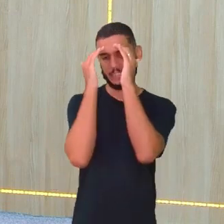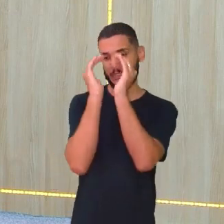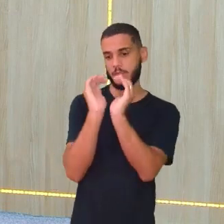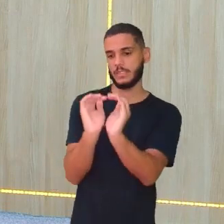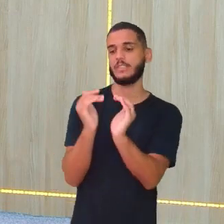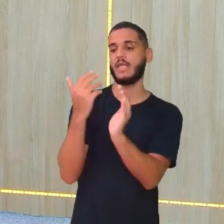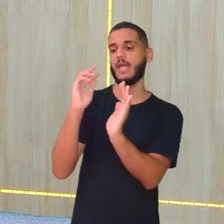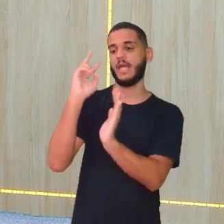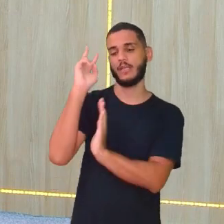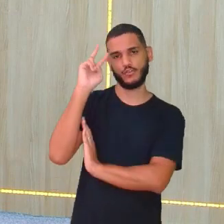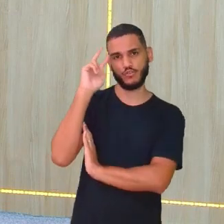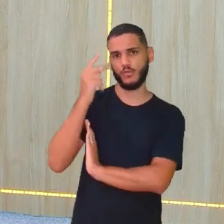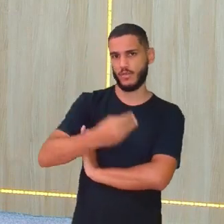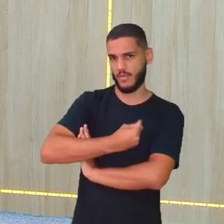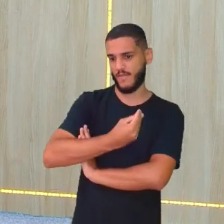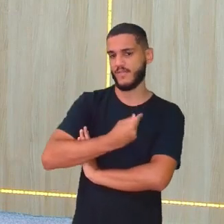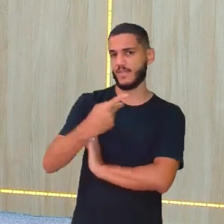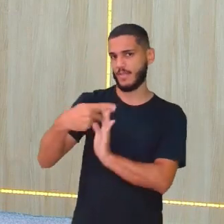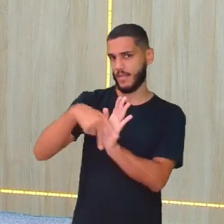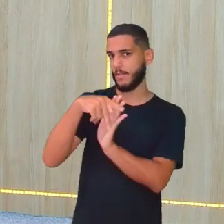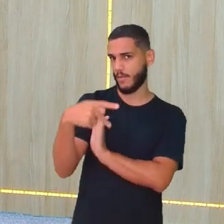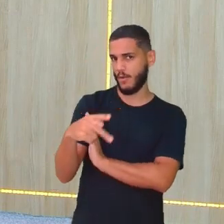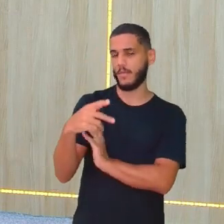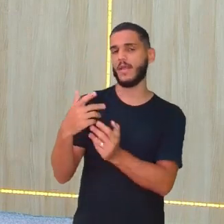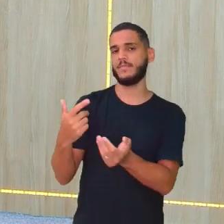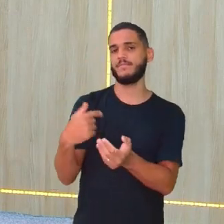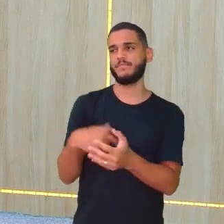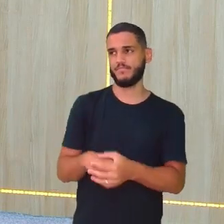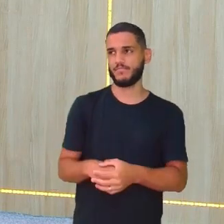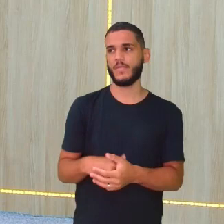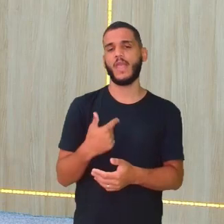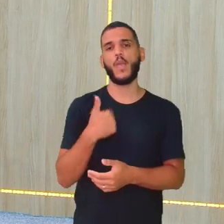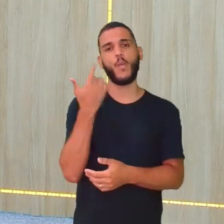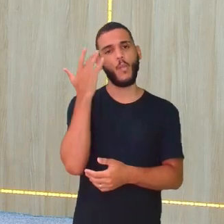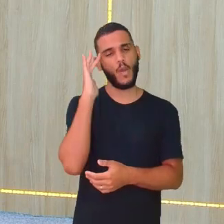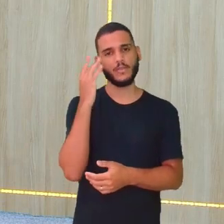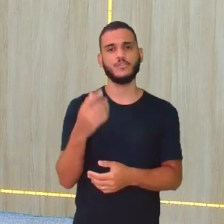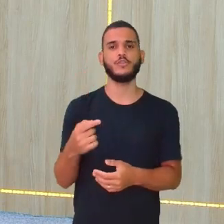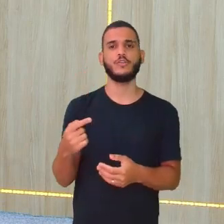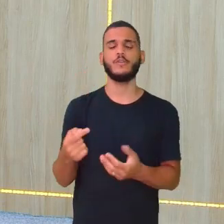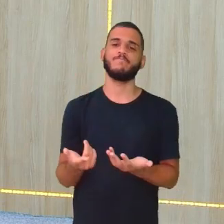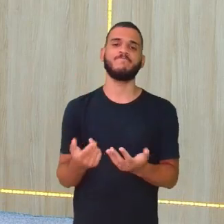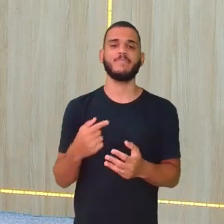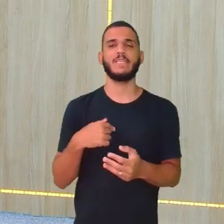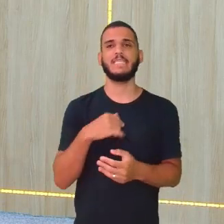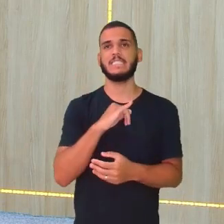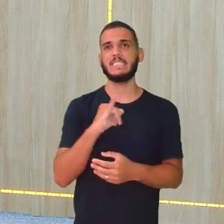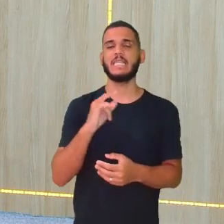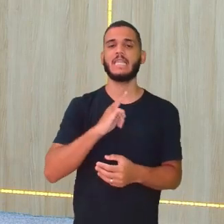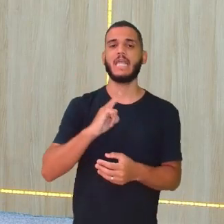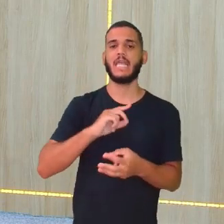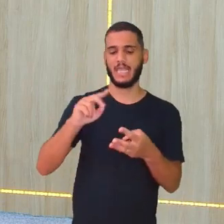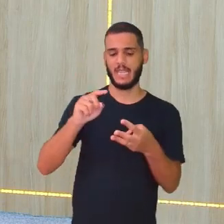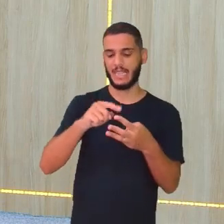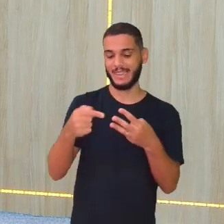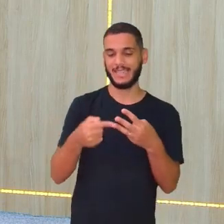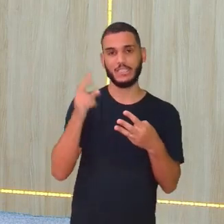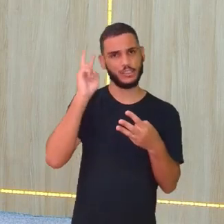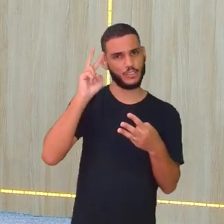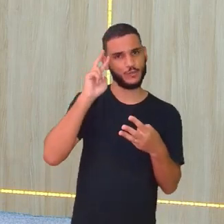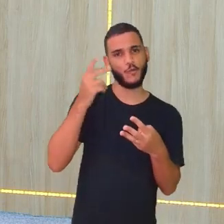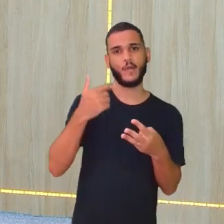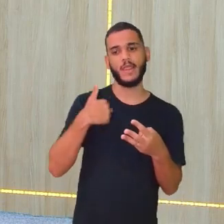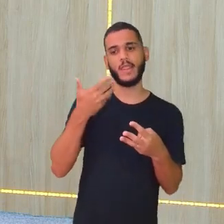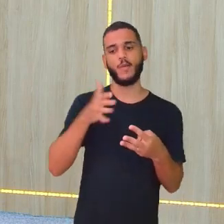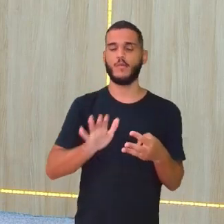muito delicada. Eu acho que os três lados não gostariam que essa história fosse contada, mas se os três lados deixaram, é porque sabia que